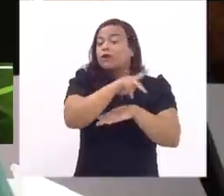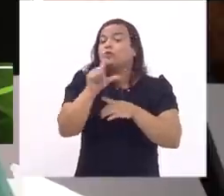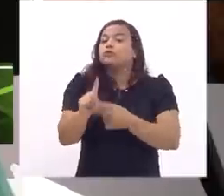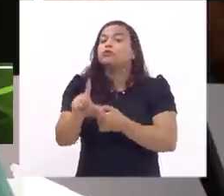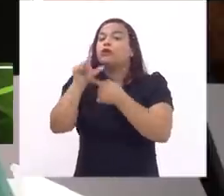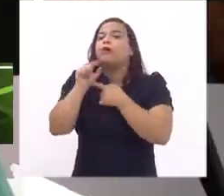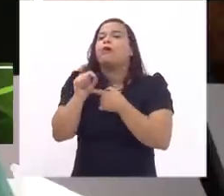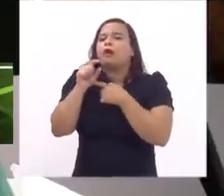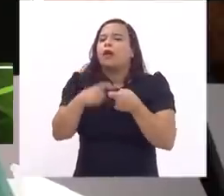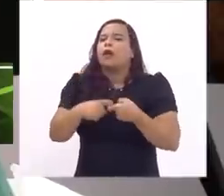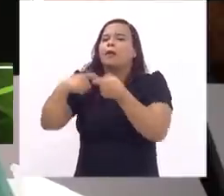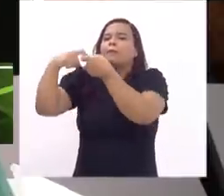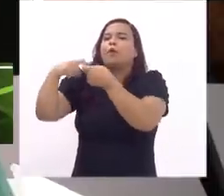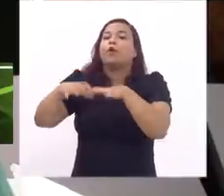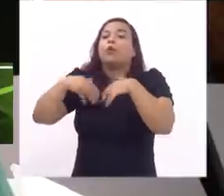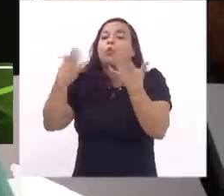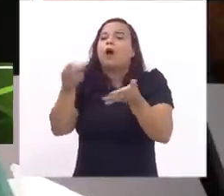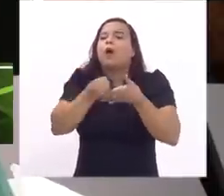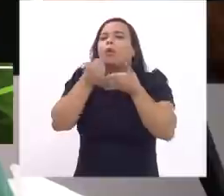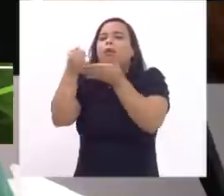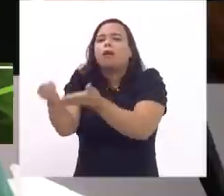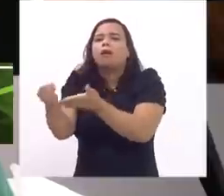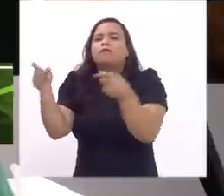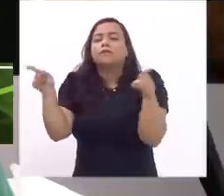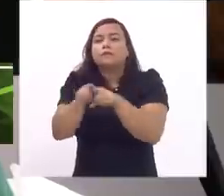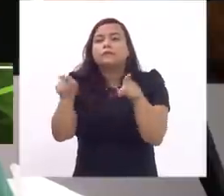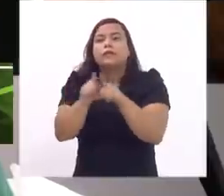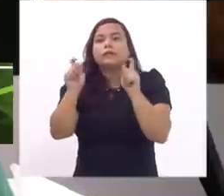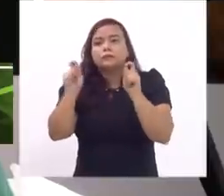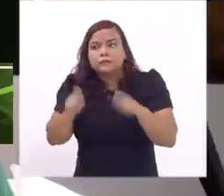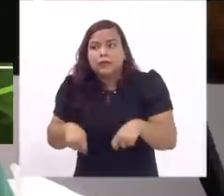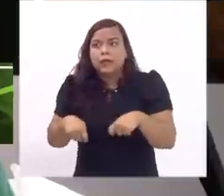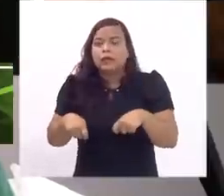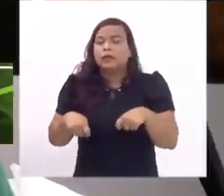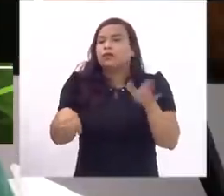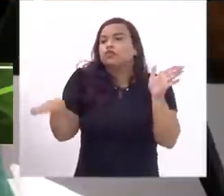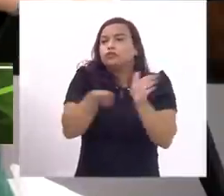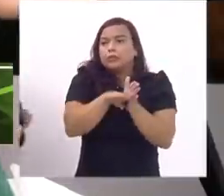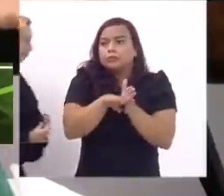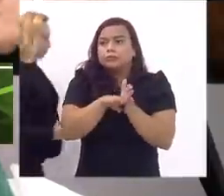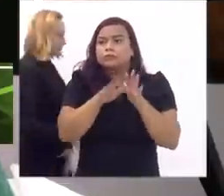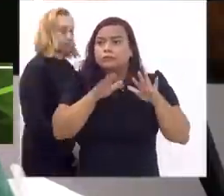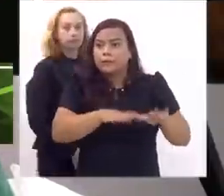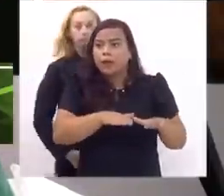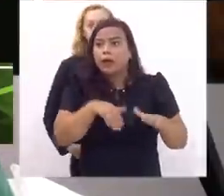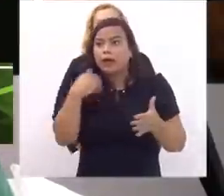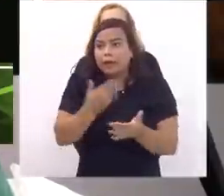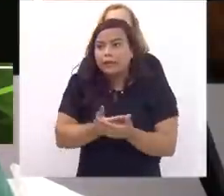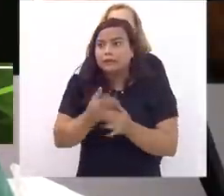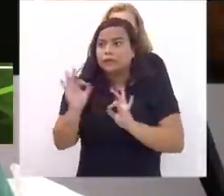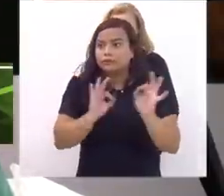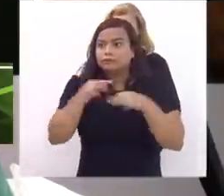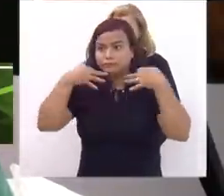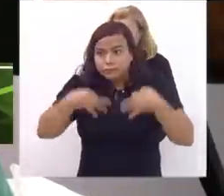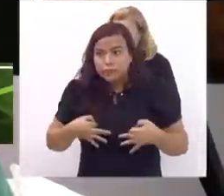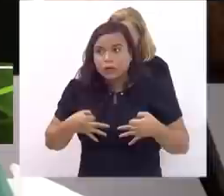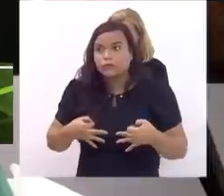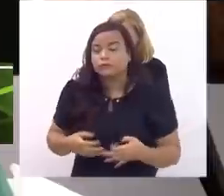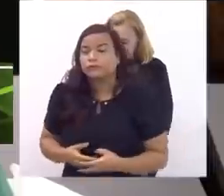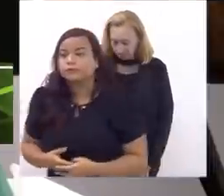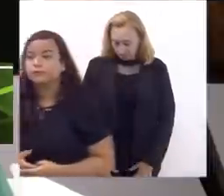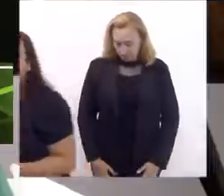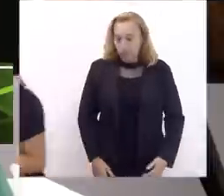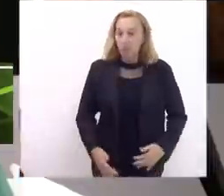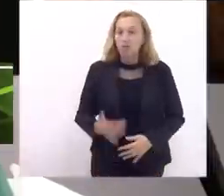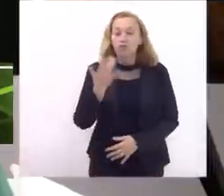que reboque vai levar e ficaria, por exemplo, no estacionamento dele até ele se acertar. Eu achei o